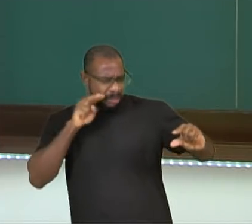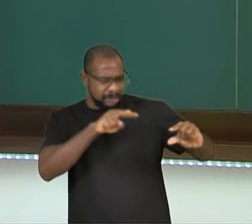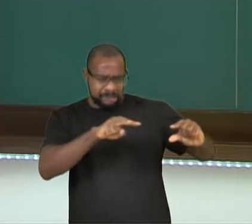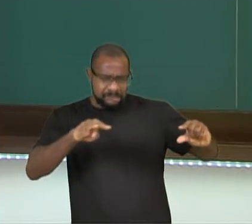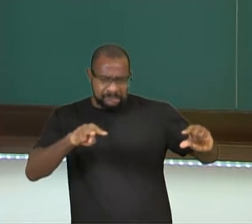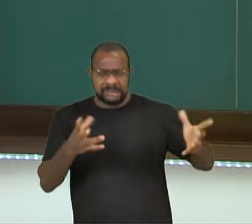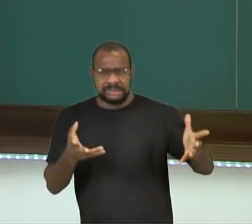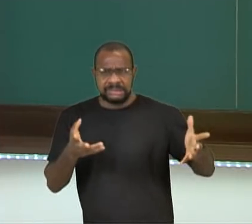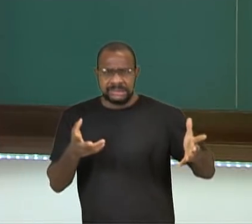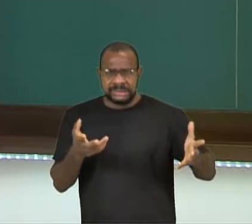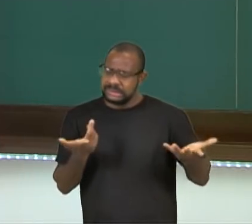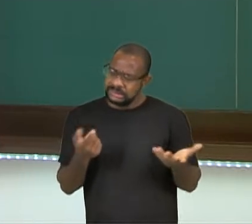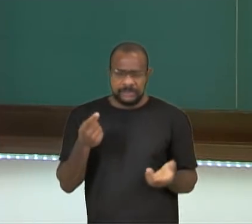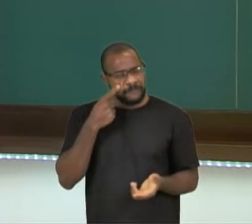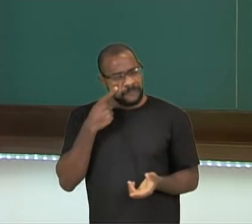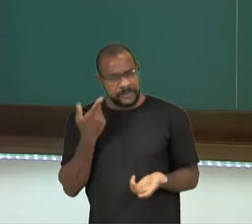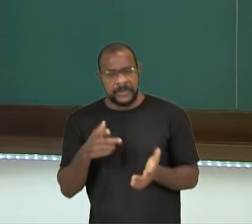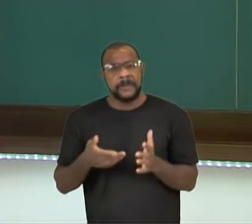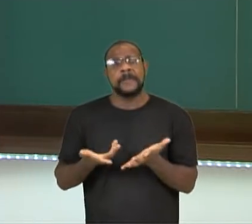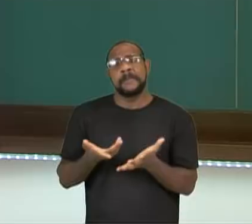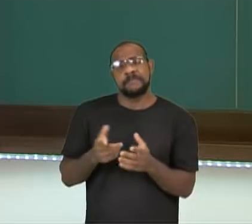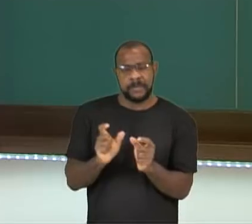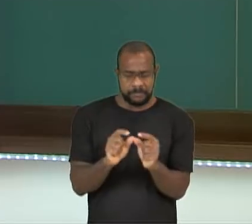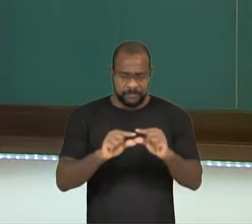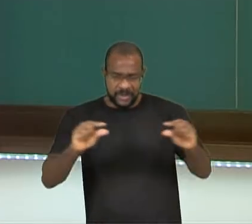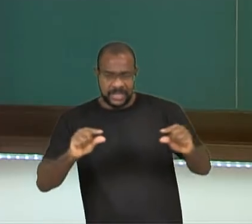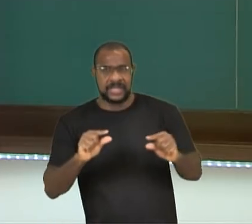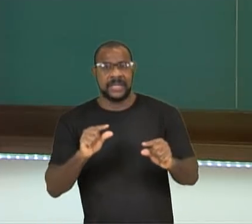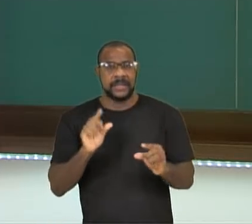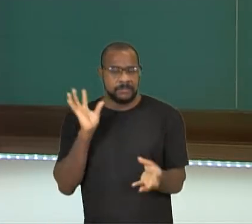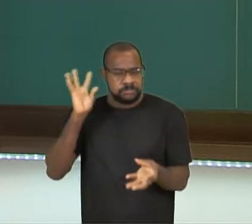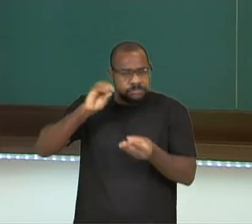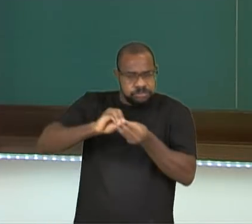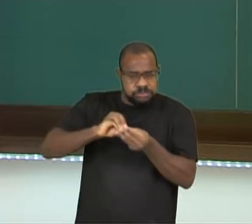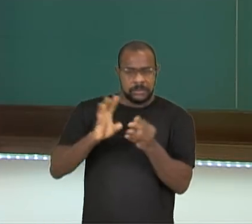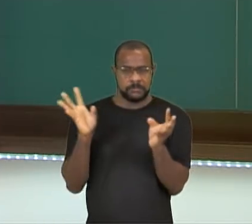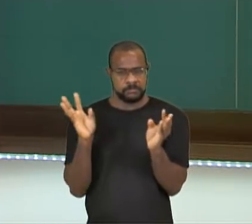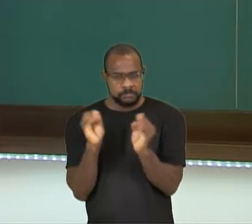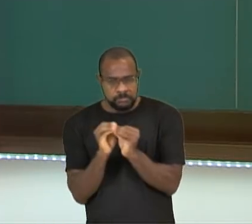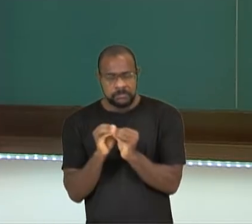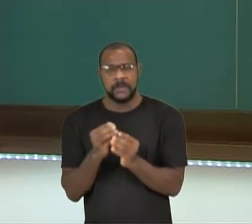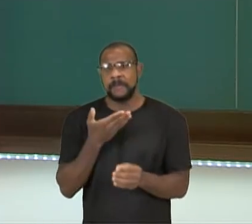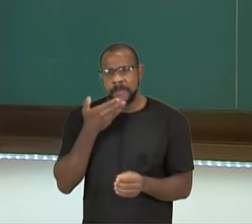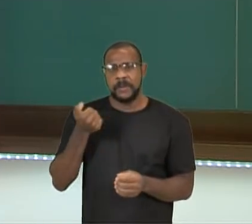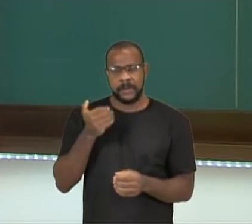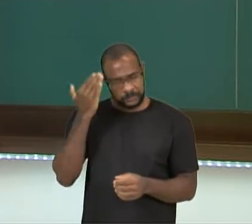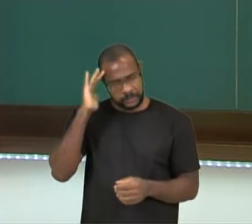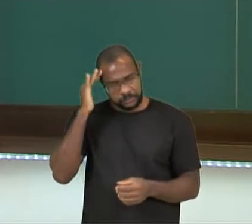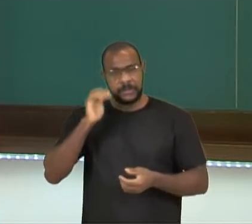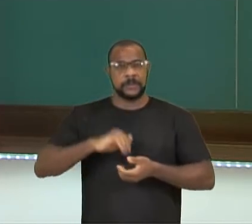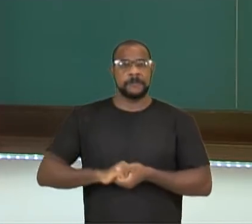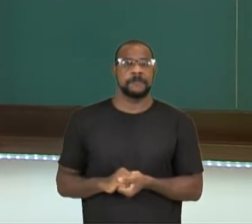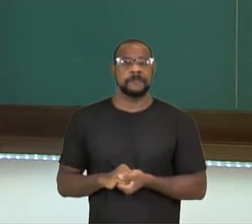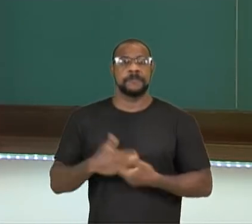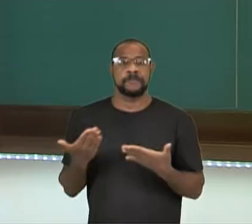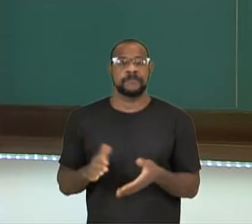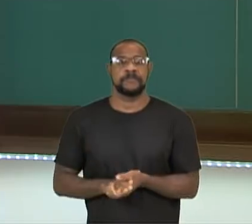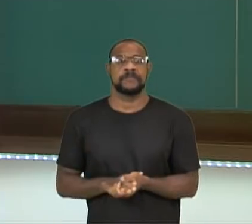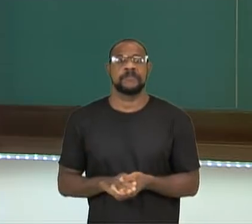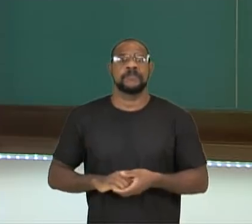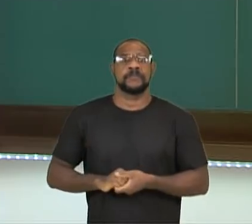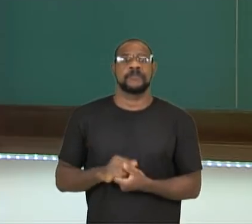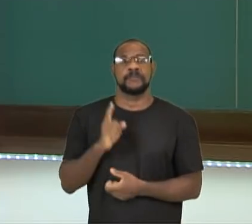determinado produto. Então, a pessoa sempre vai consultar um depoimento para ver onde que ela está indo, o que ela está baixando, se ela